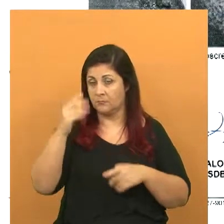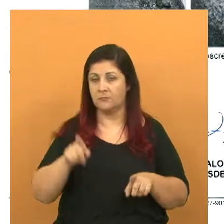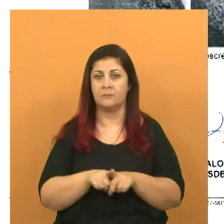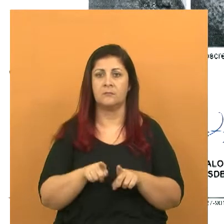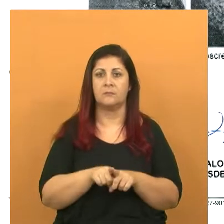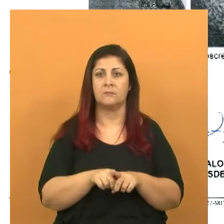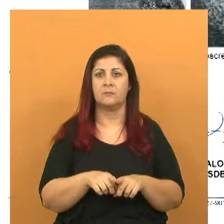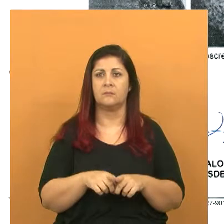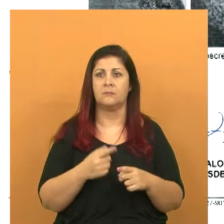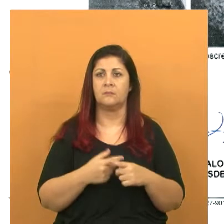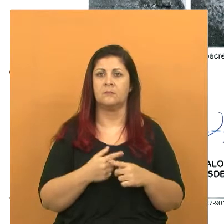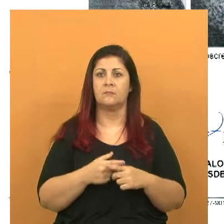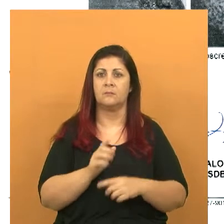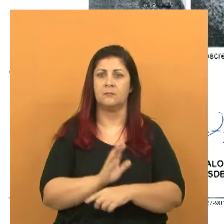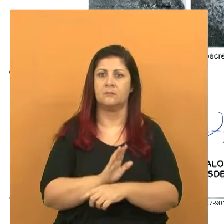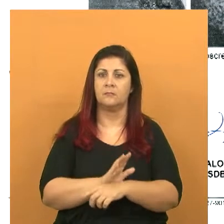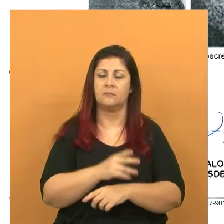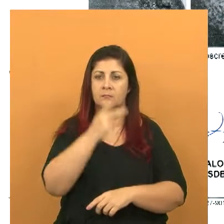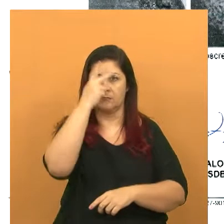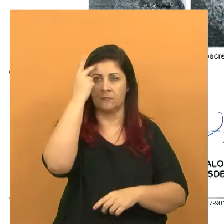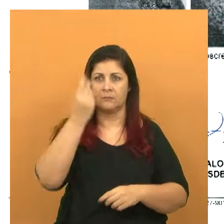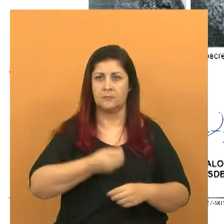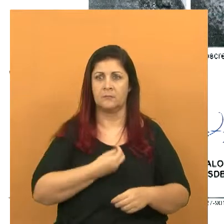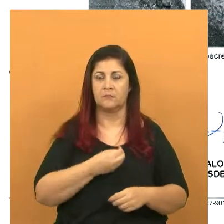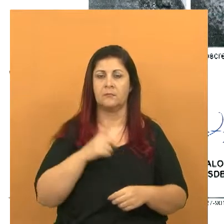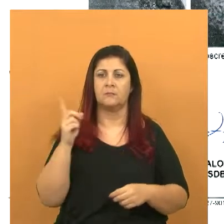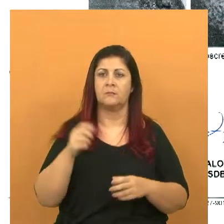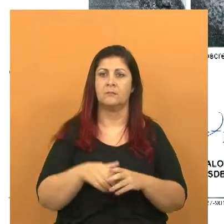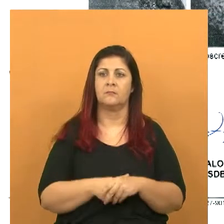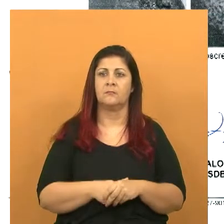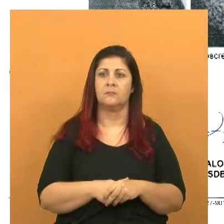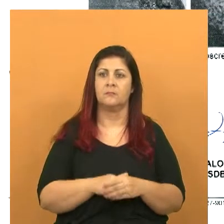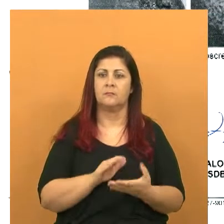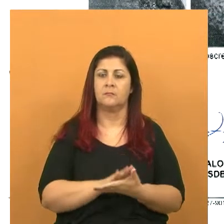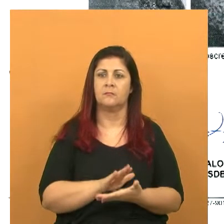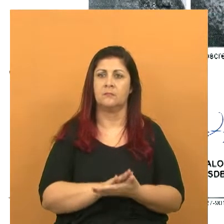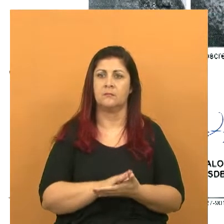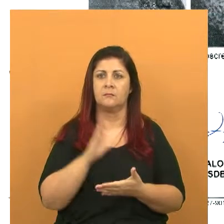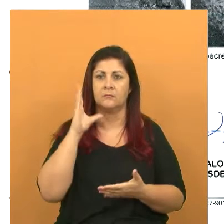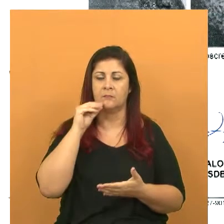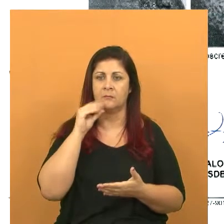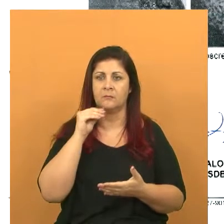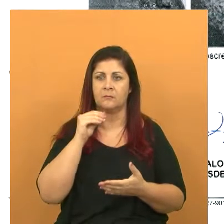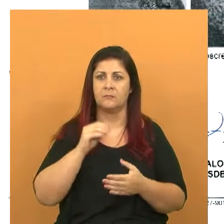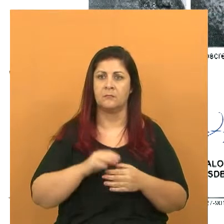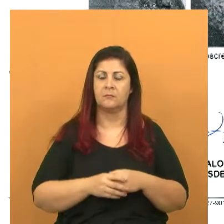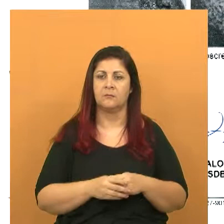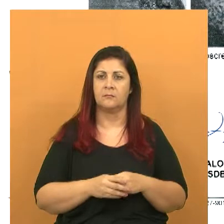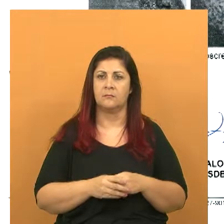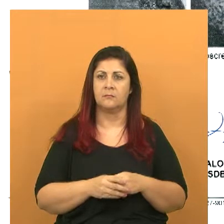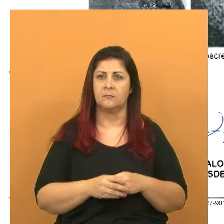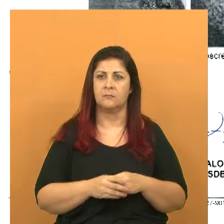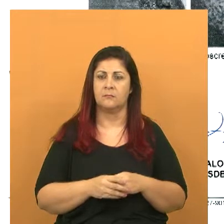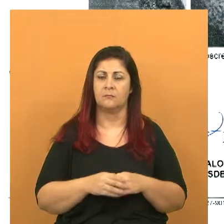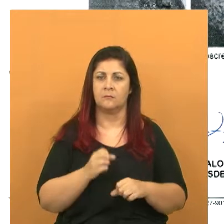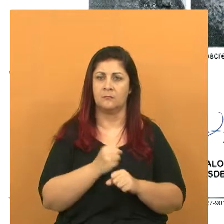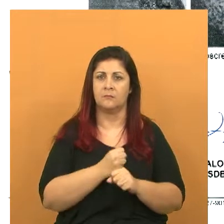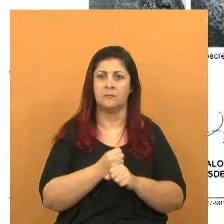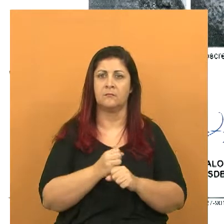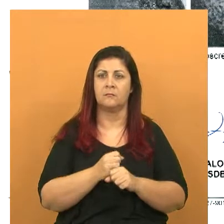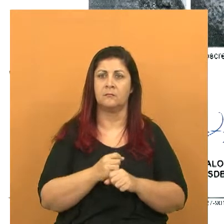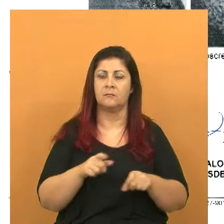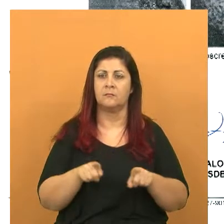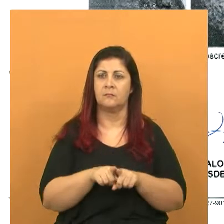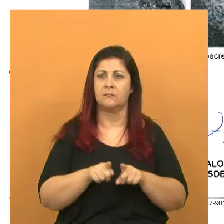o asfalto novo está sendo feito no 1º de maio parabéns a secretaria de infraestrutura ainda na rua dos